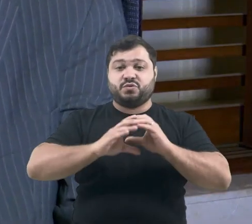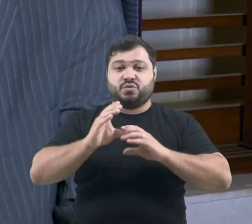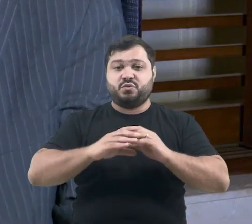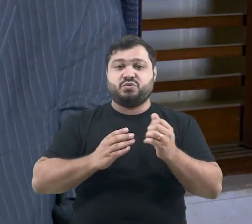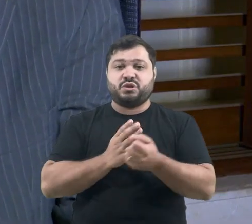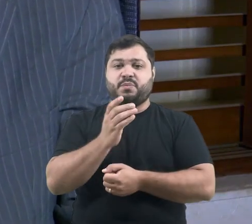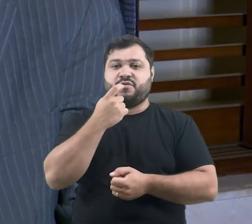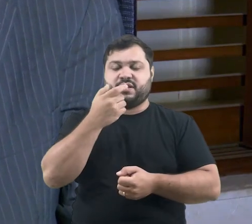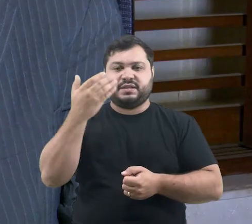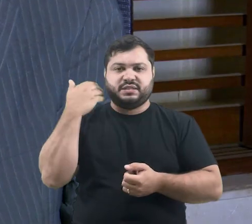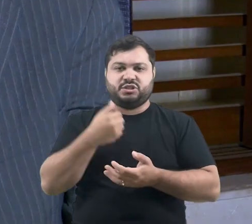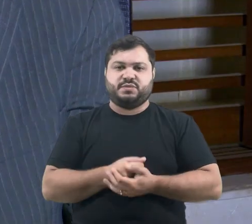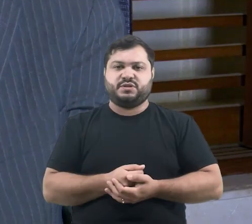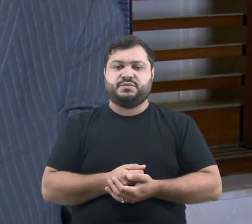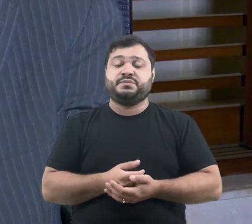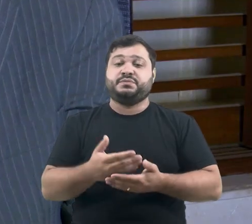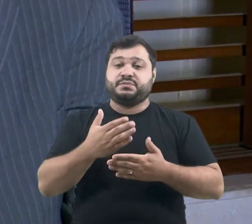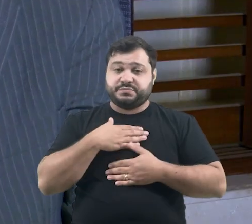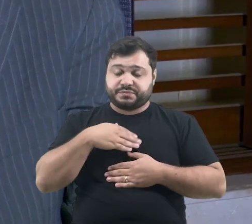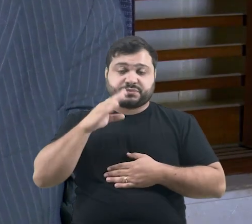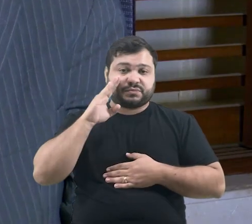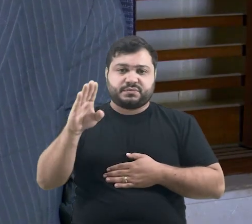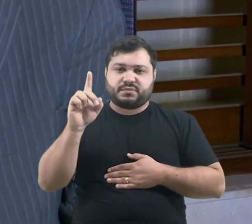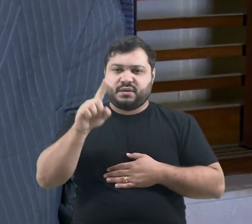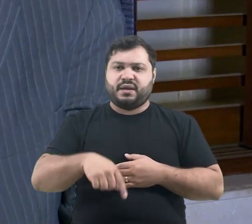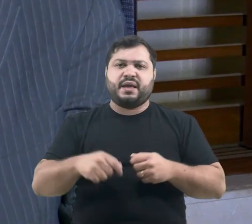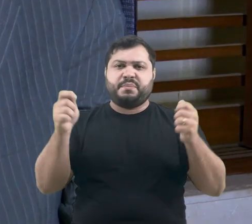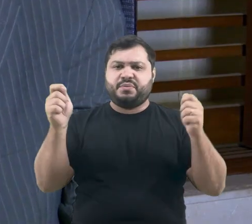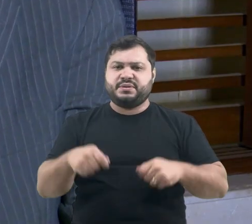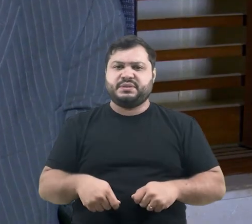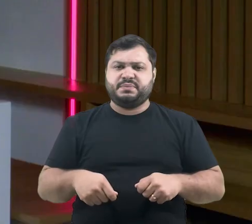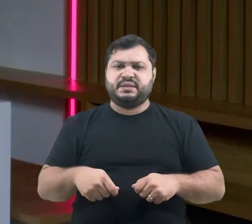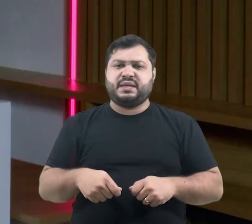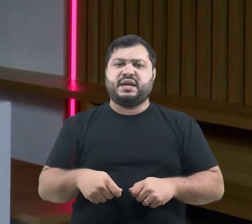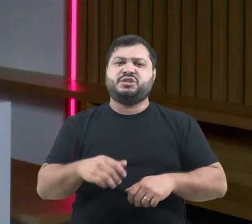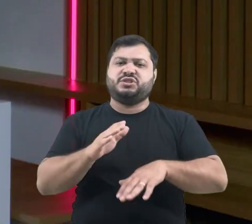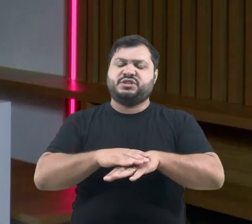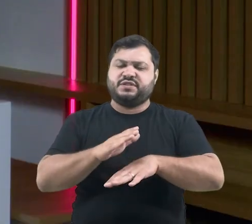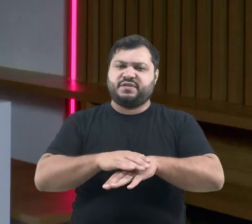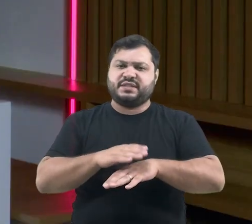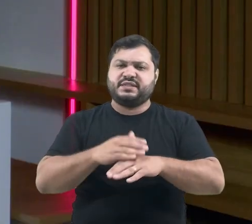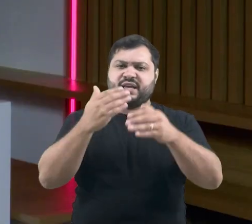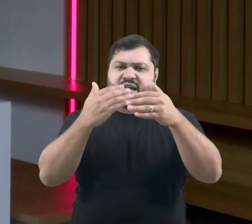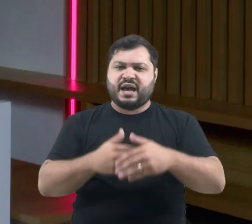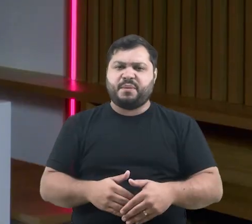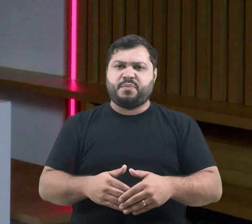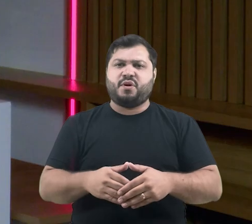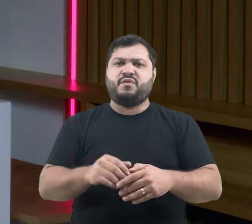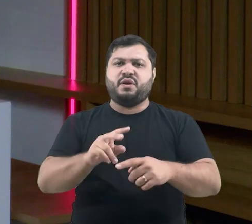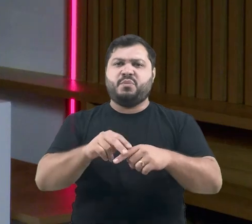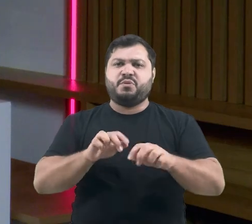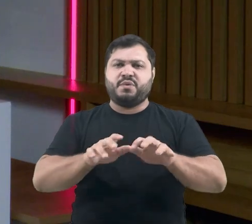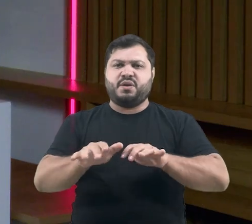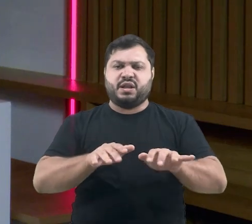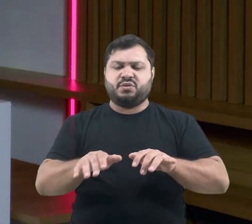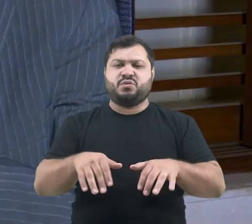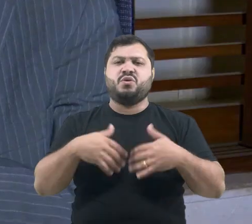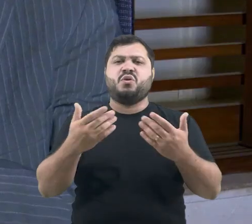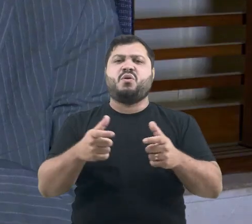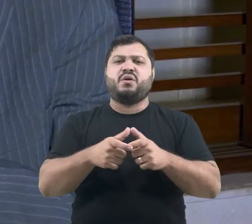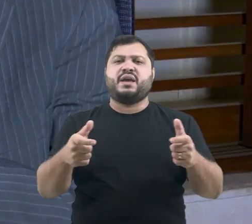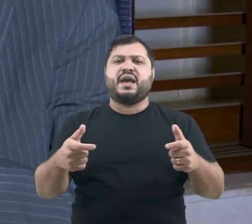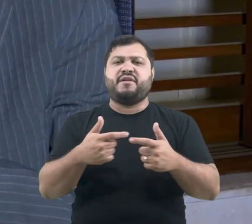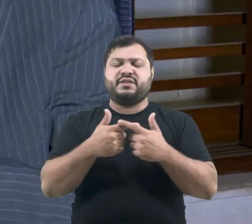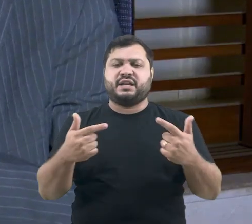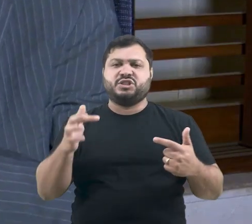Concursos aprovada recentemente? Para mim, o principal é a possibilidade de se fazer a prova por meio eletrônico. Qual